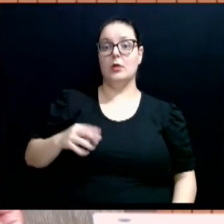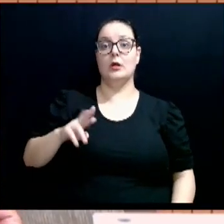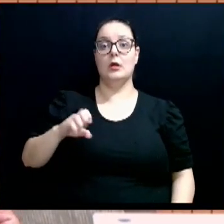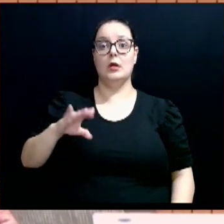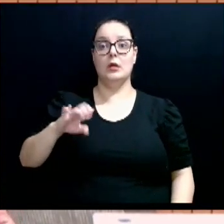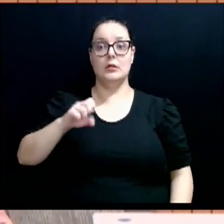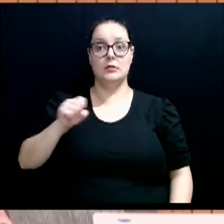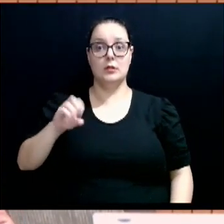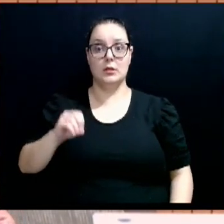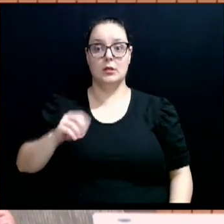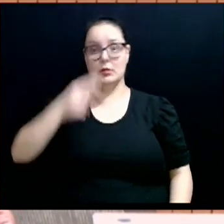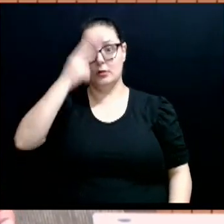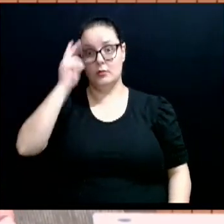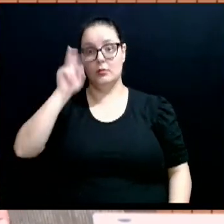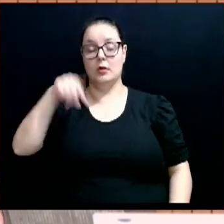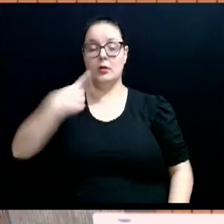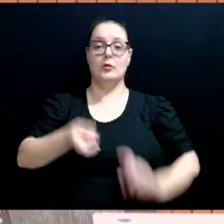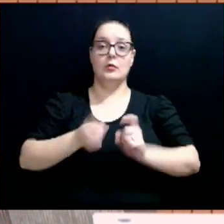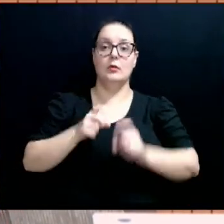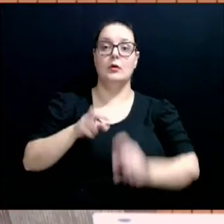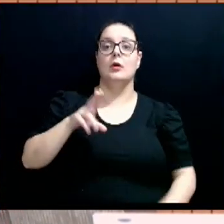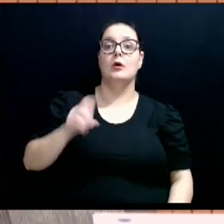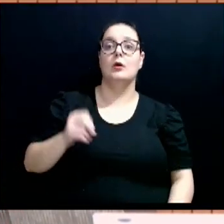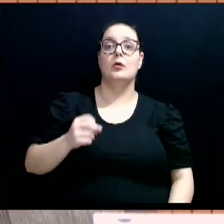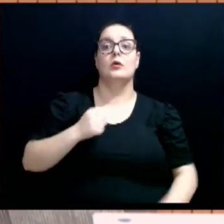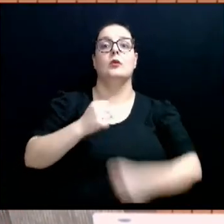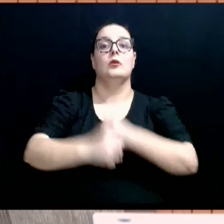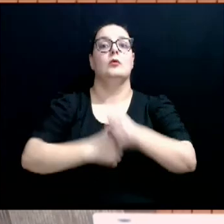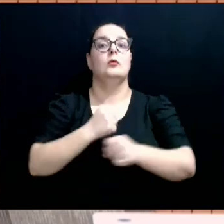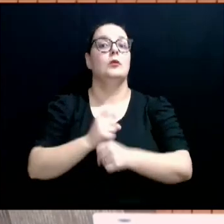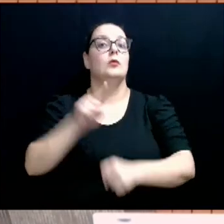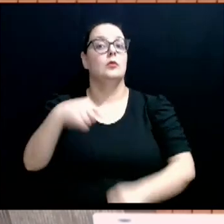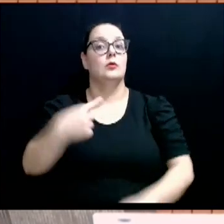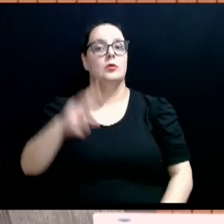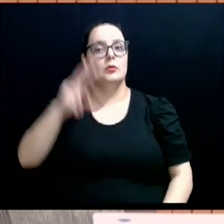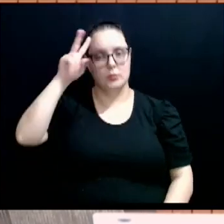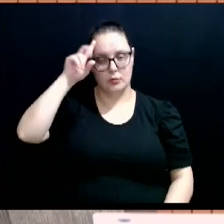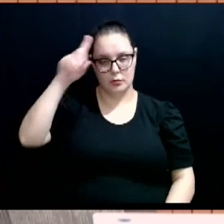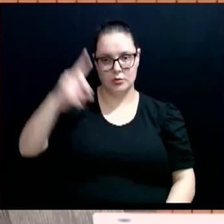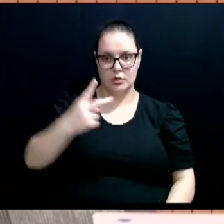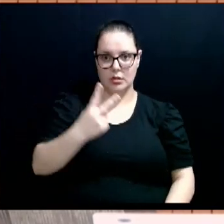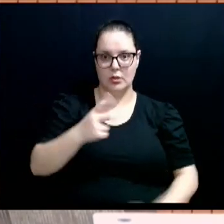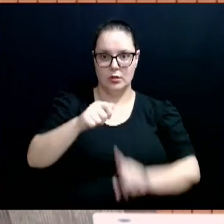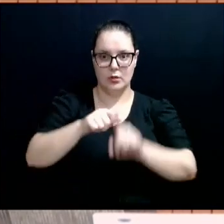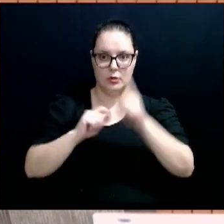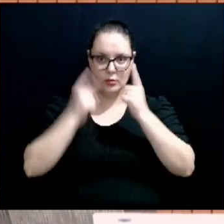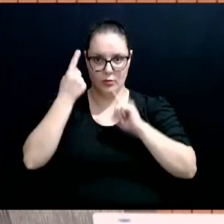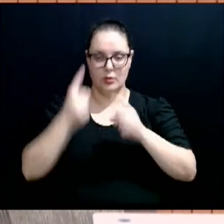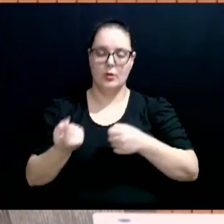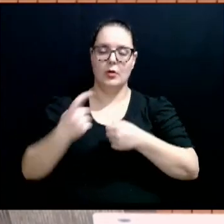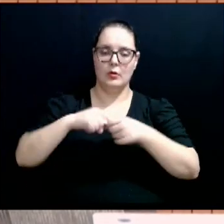próxima reunião ordinária será no ano que vem, no dia 2 de fevereiro. Eu volto com você.